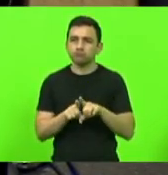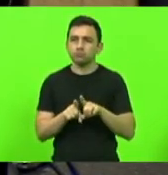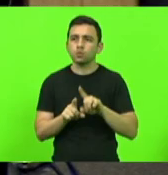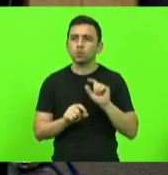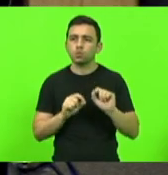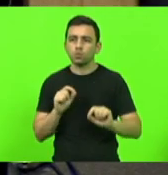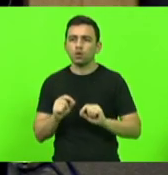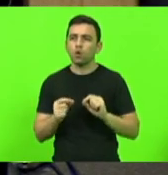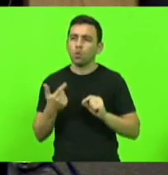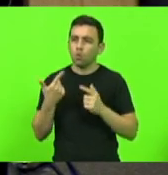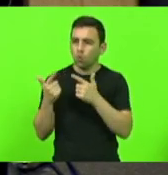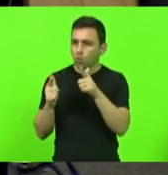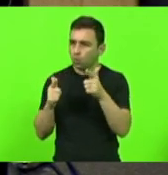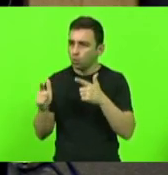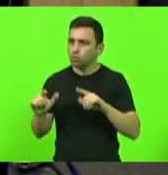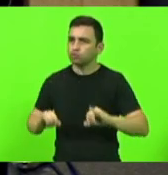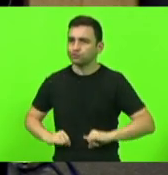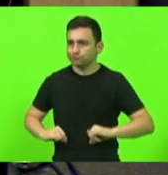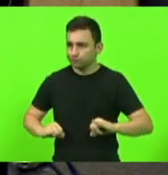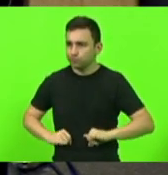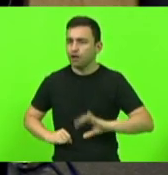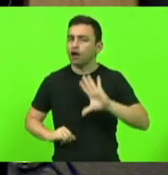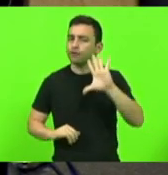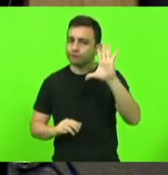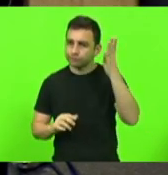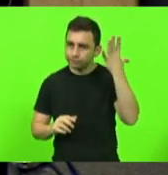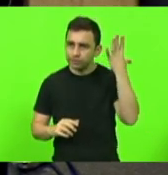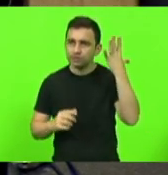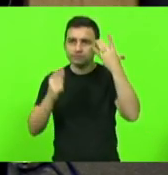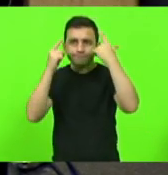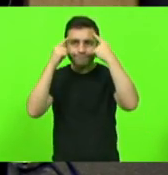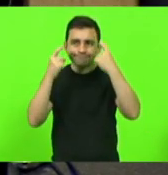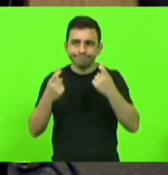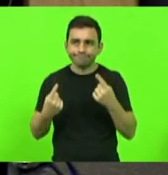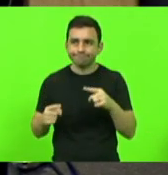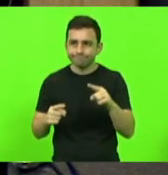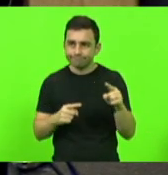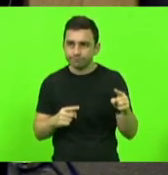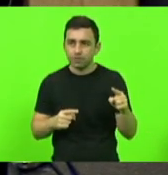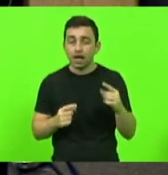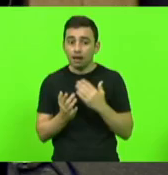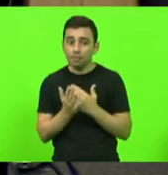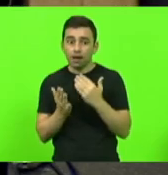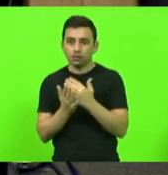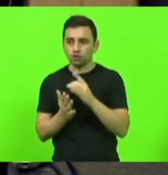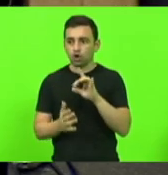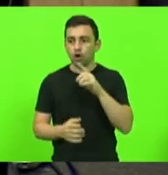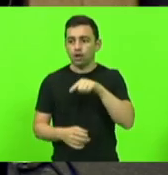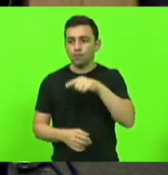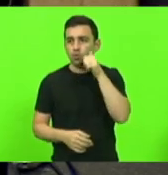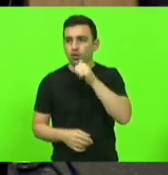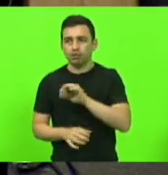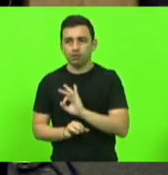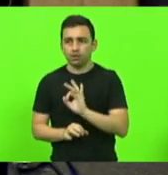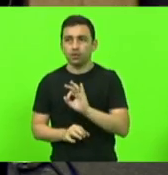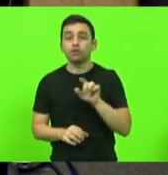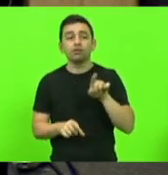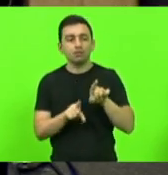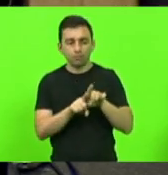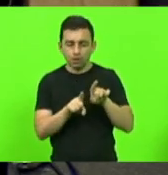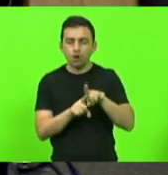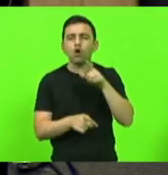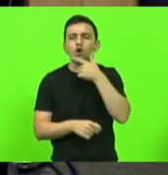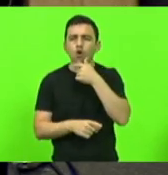outros sofredores, outras vítimas da violência que fogem ao sexo feminino. Nós não podemos negar que homens também